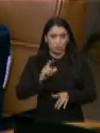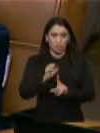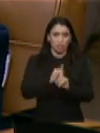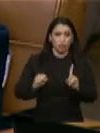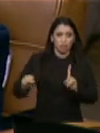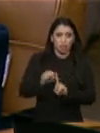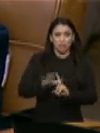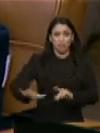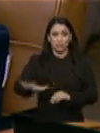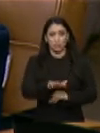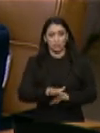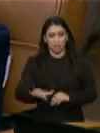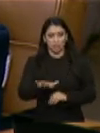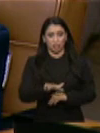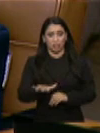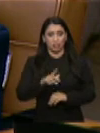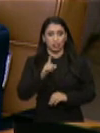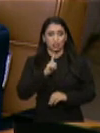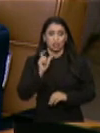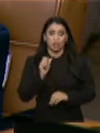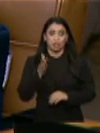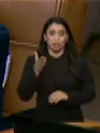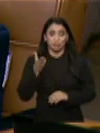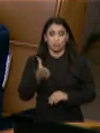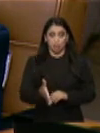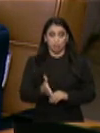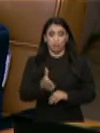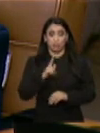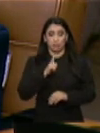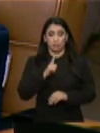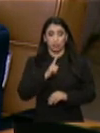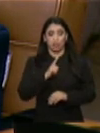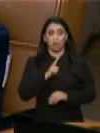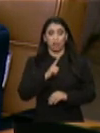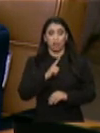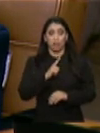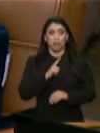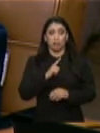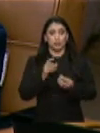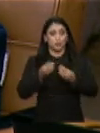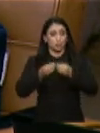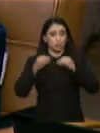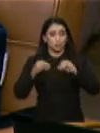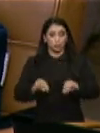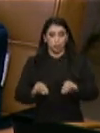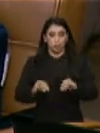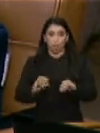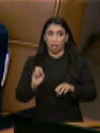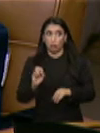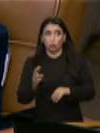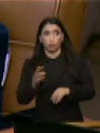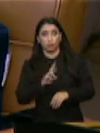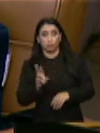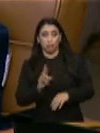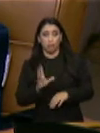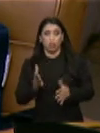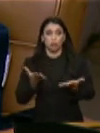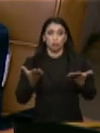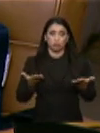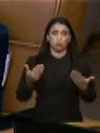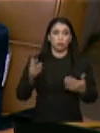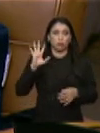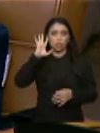um todo, que será direto ou indiretamente afetada por essa nossa decisão. Eu